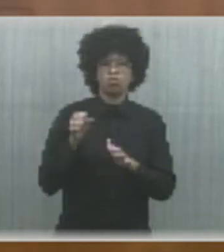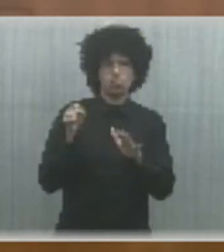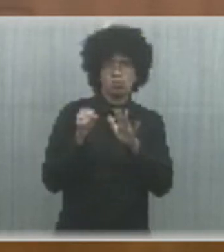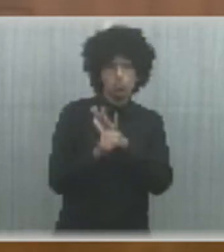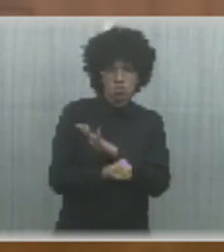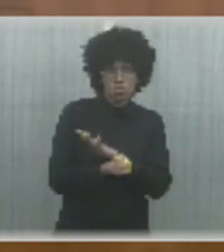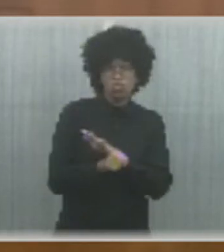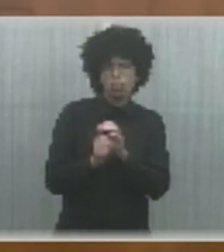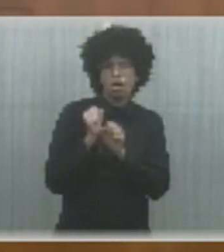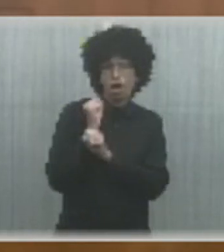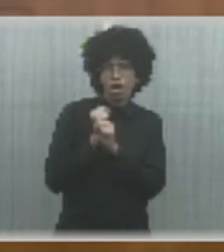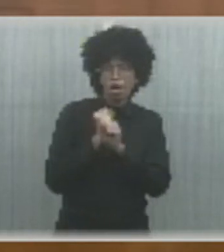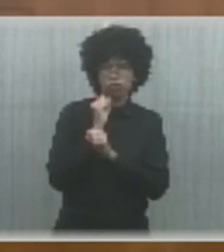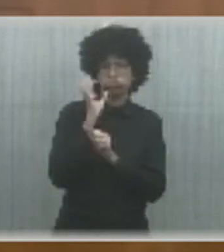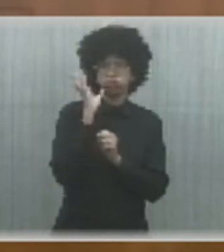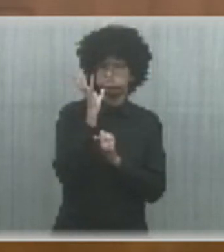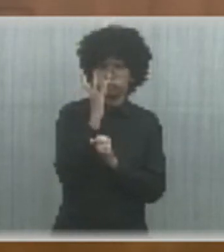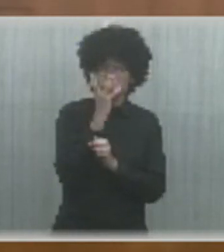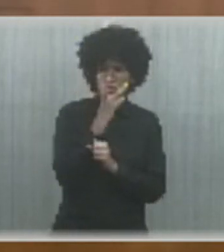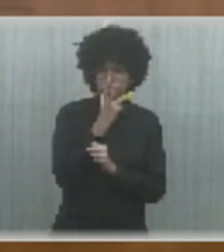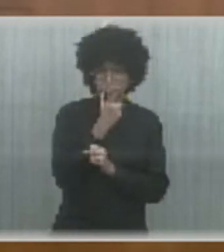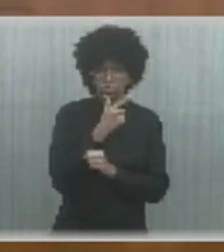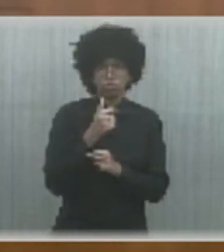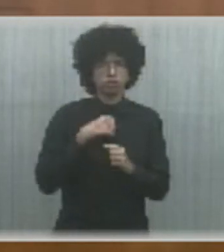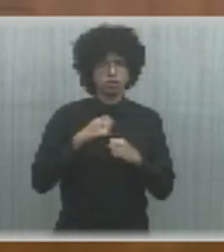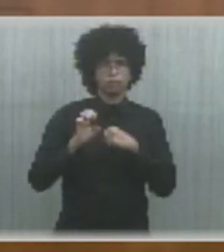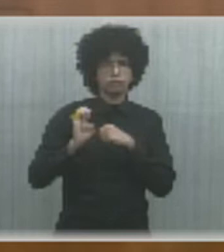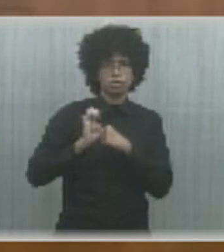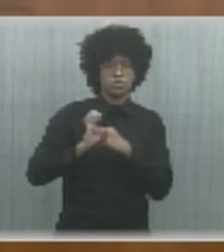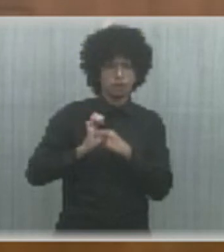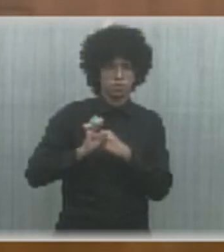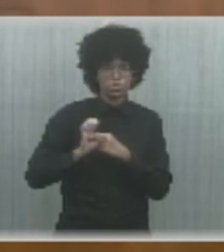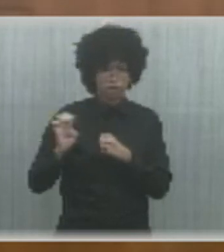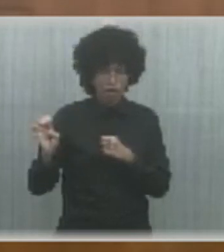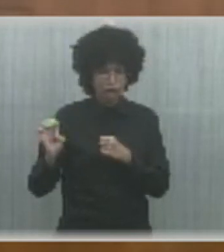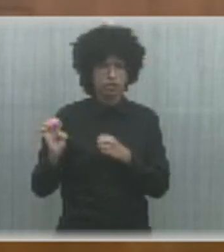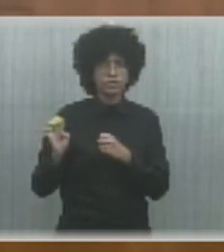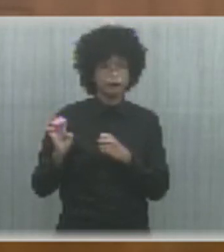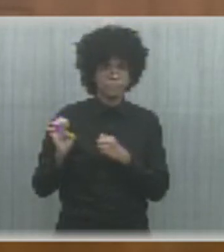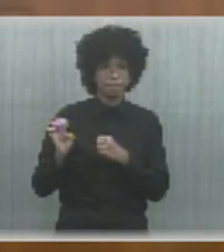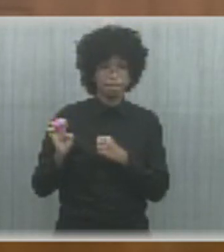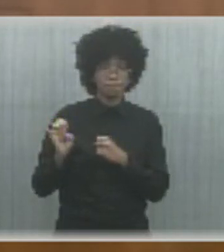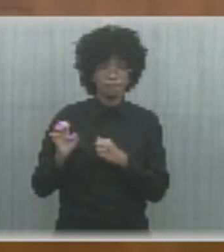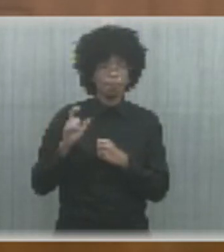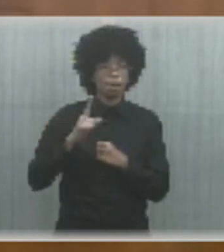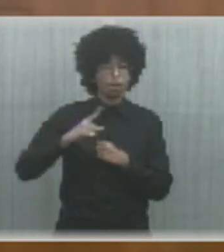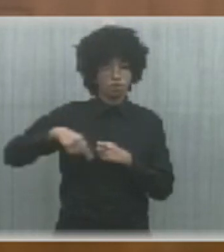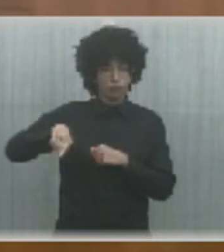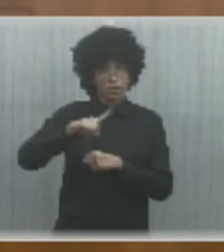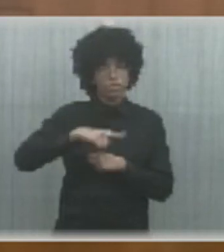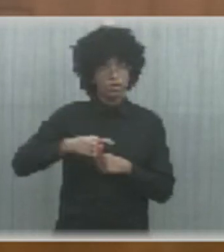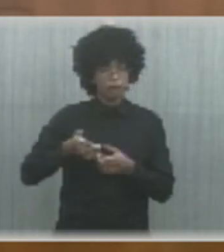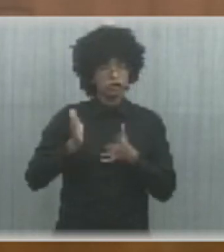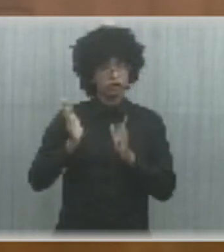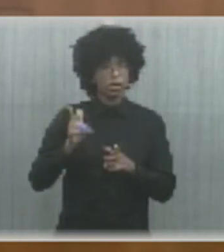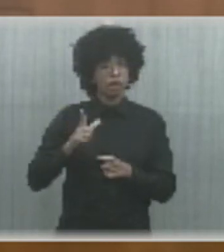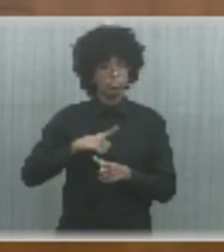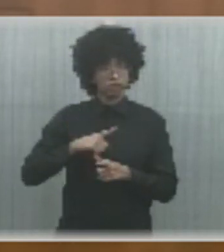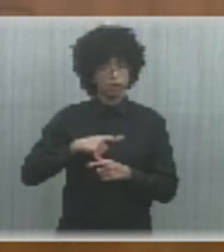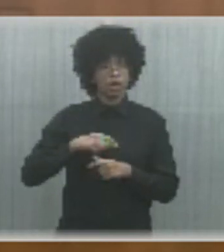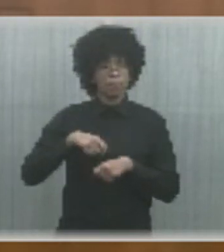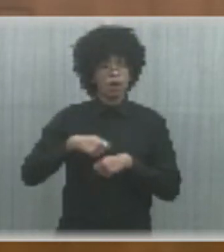mais longos, mais demorados, pelas especialidades mais complexas, que estão preparados exatamente para